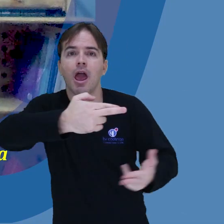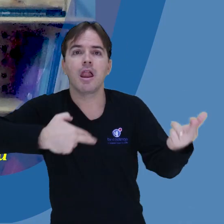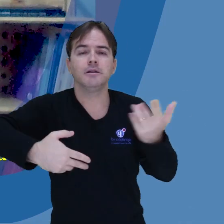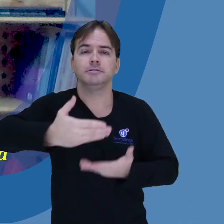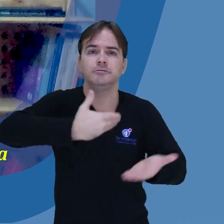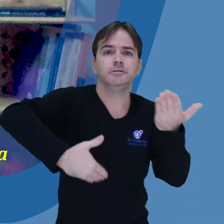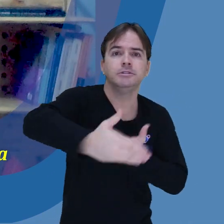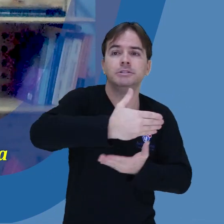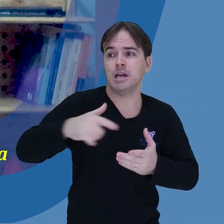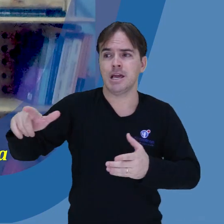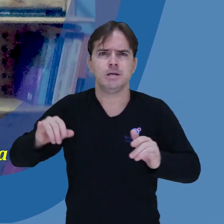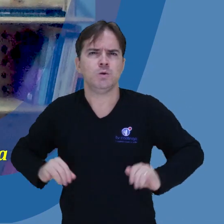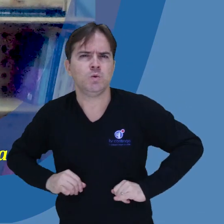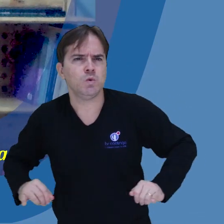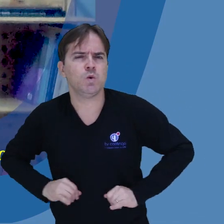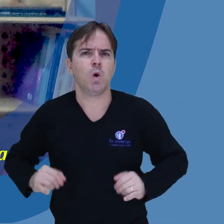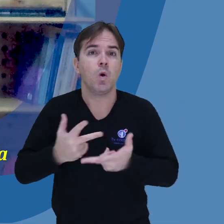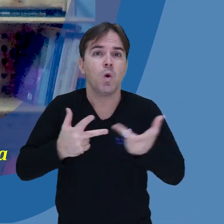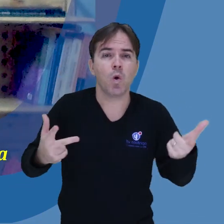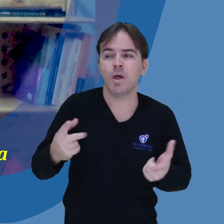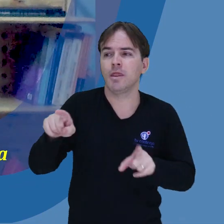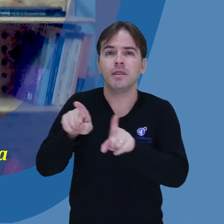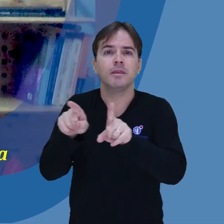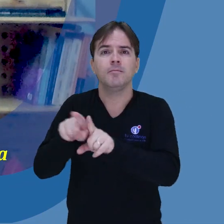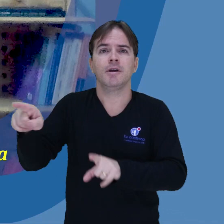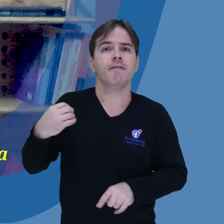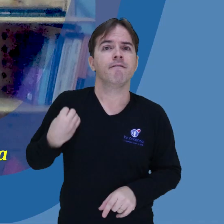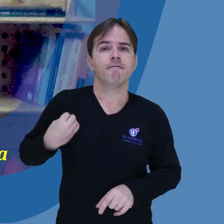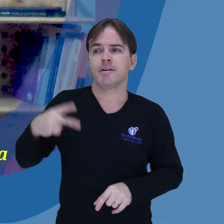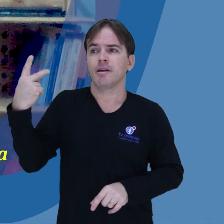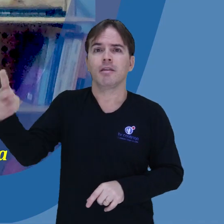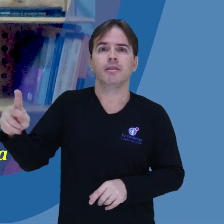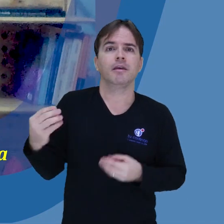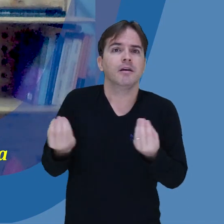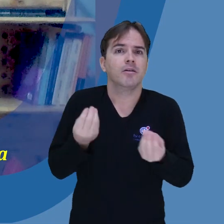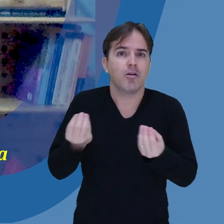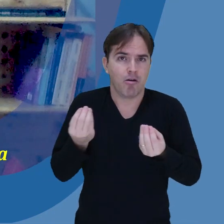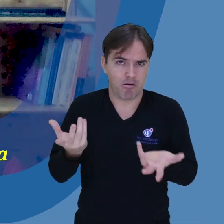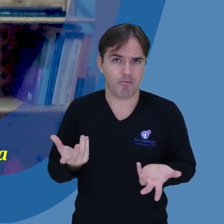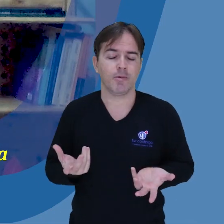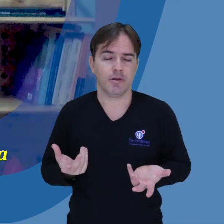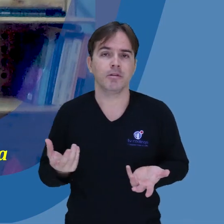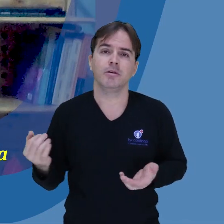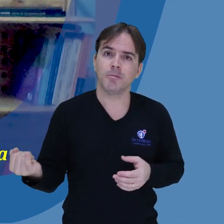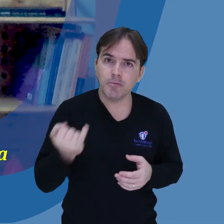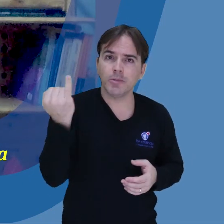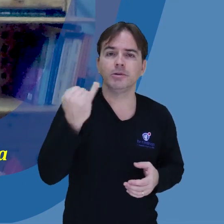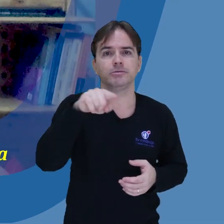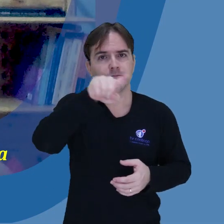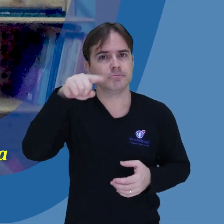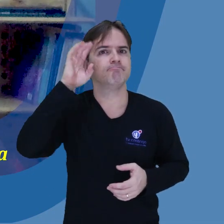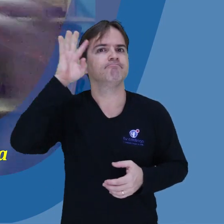sofrimento psíquico e condição de vida e modos de estar na vida e marcadores sociais. Equipes da